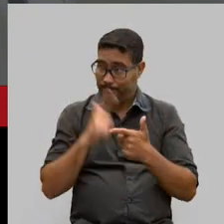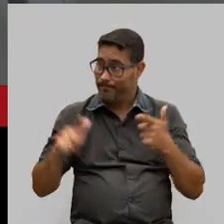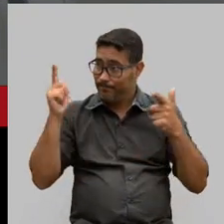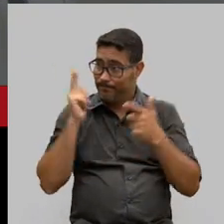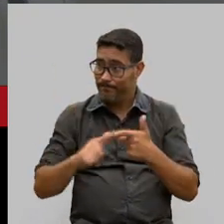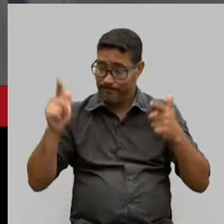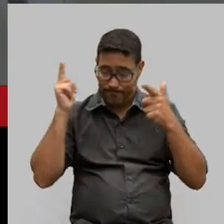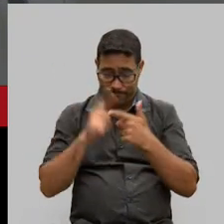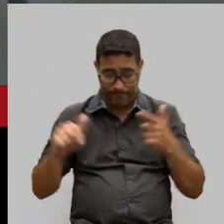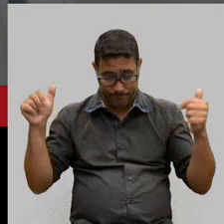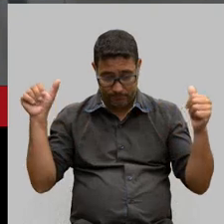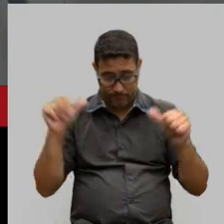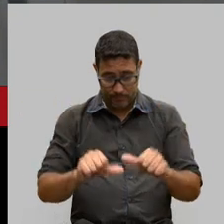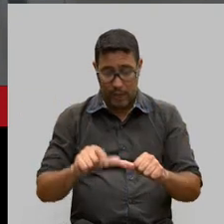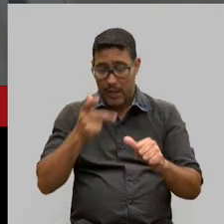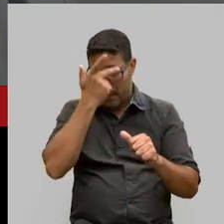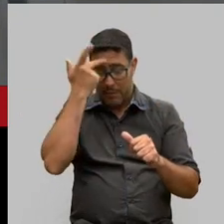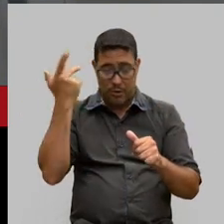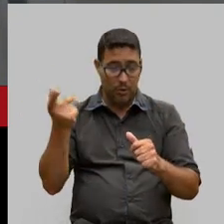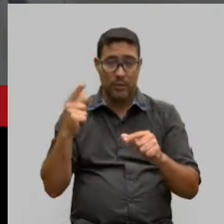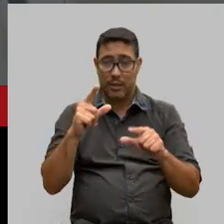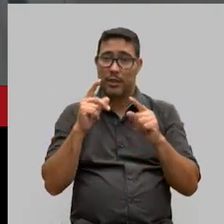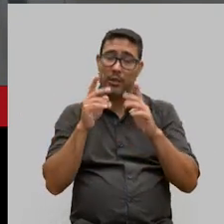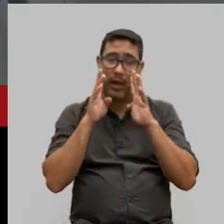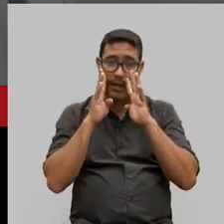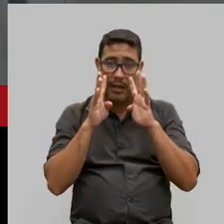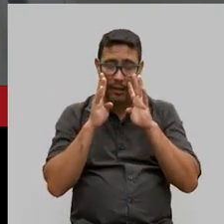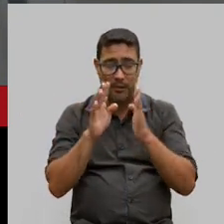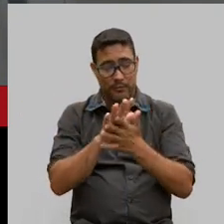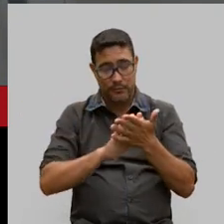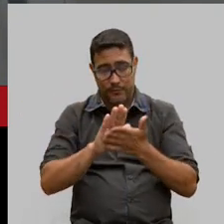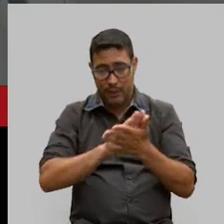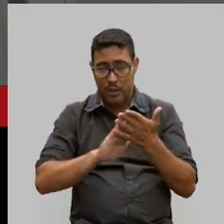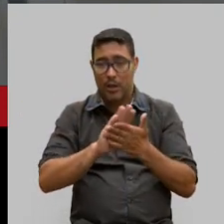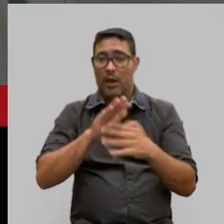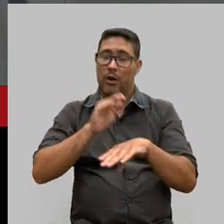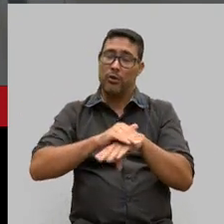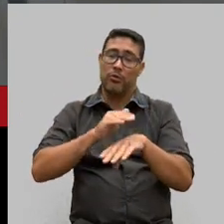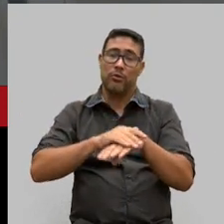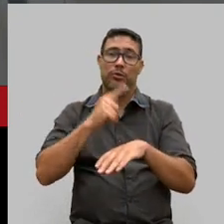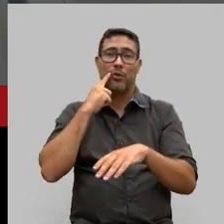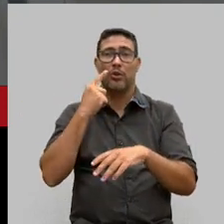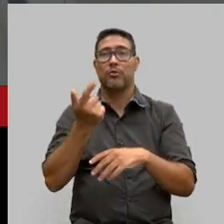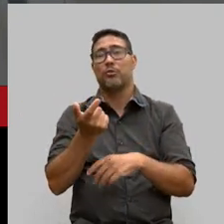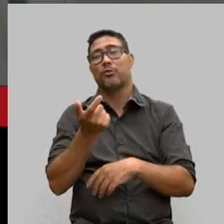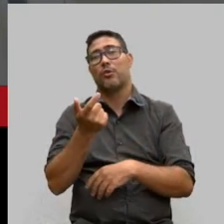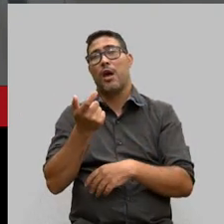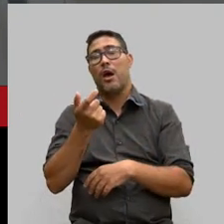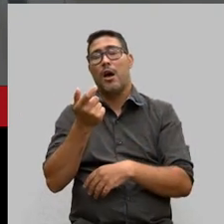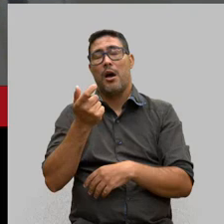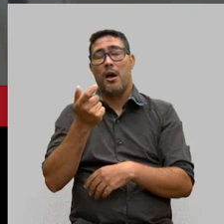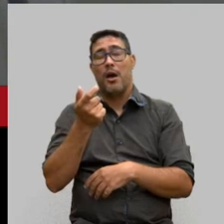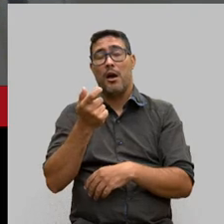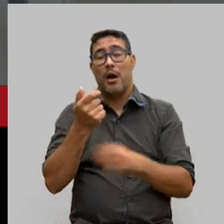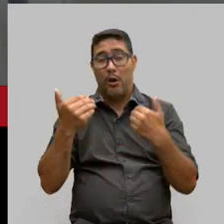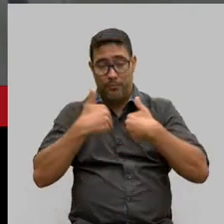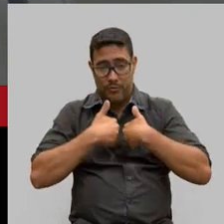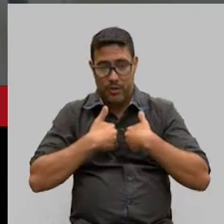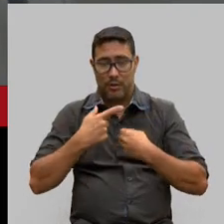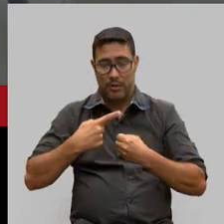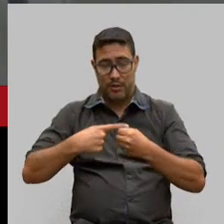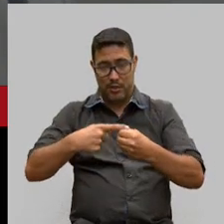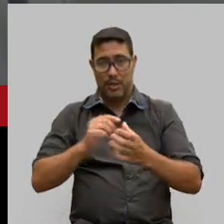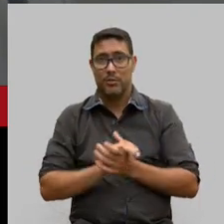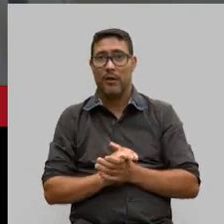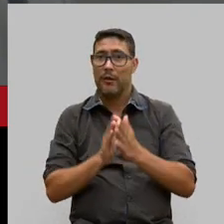dando atenção paraa Nossa pros nossos autistas da cidade então eu quero pedir o senhor Deputado que